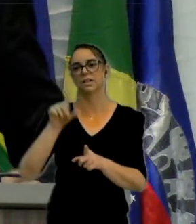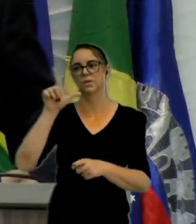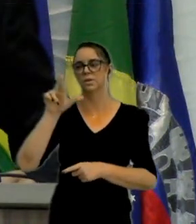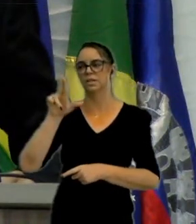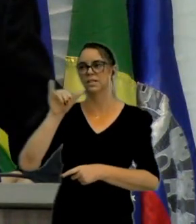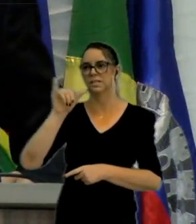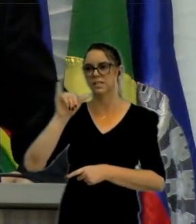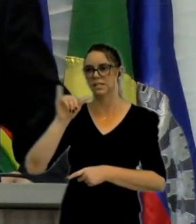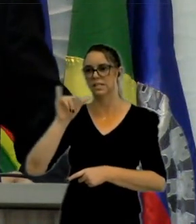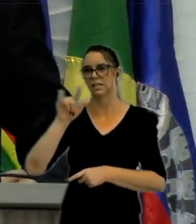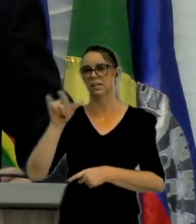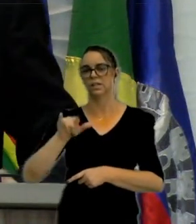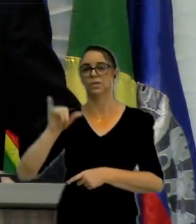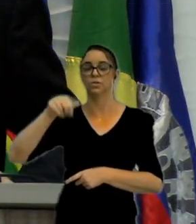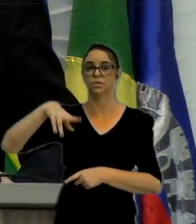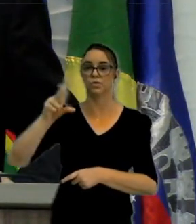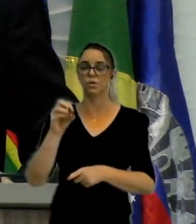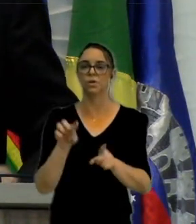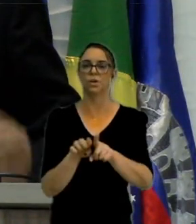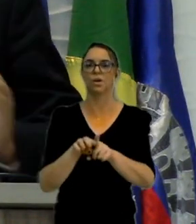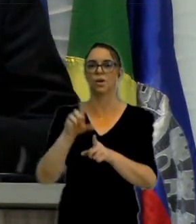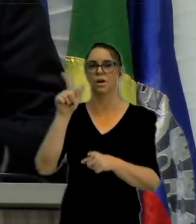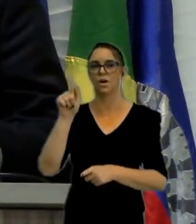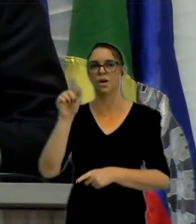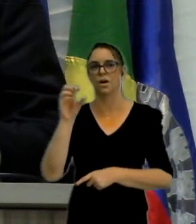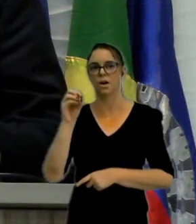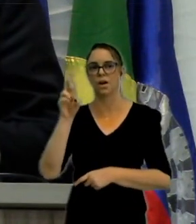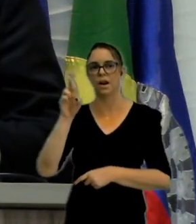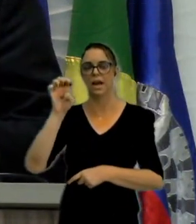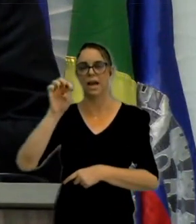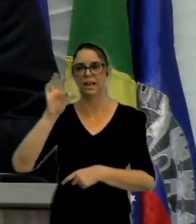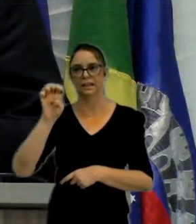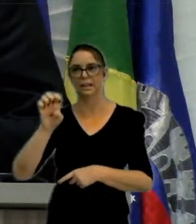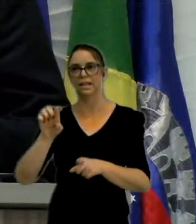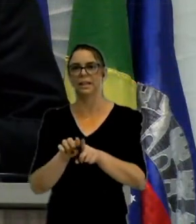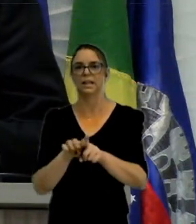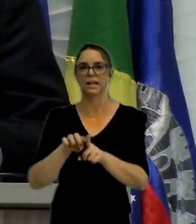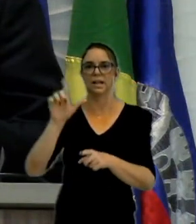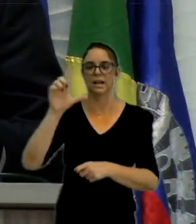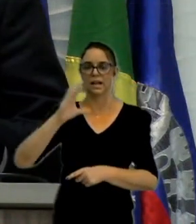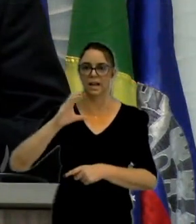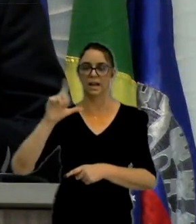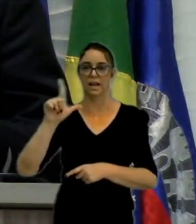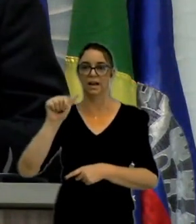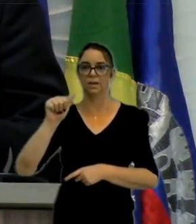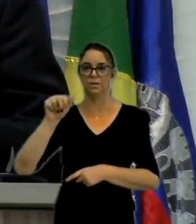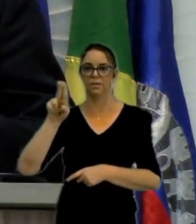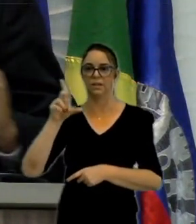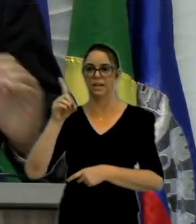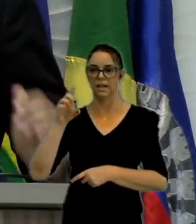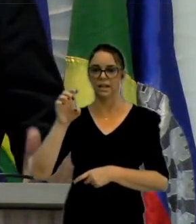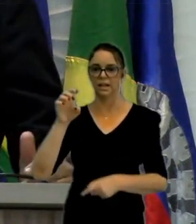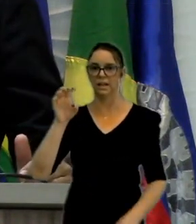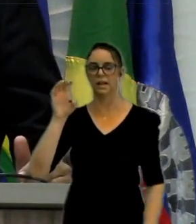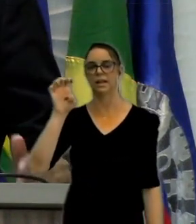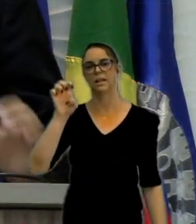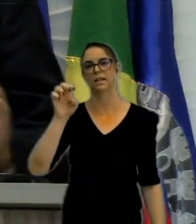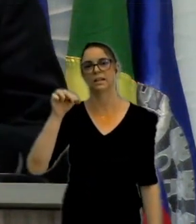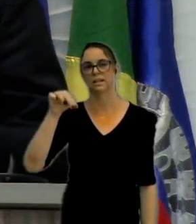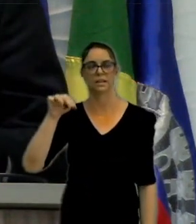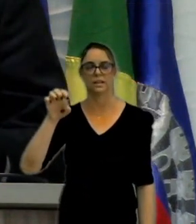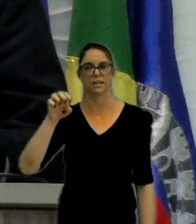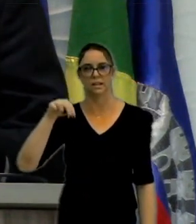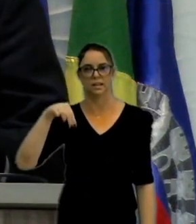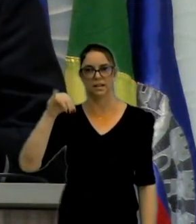seu Luizinho, Dona Gorete, do Alto Santiago, Claudenício, o pessoal lá do Gama e região, o pessoal